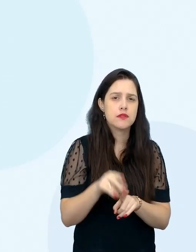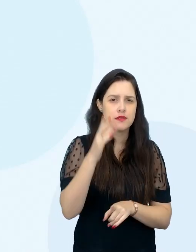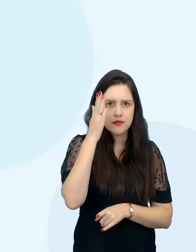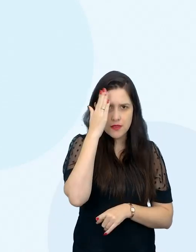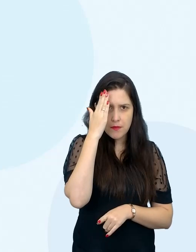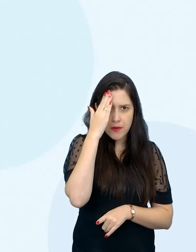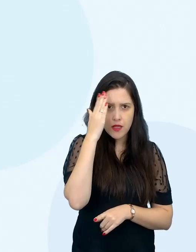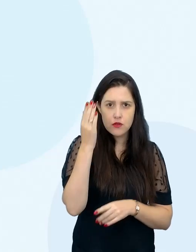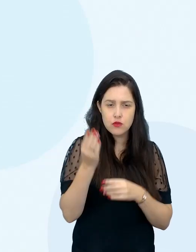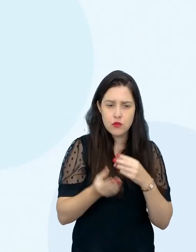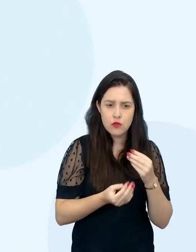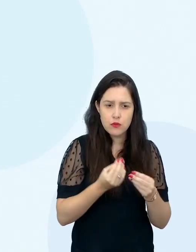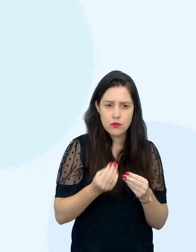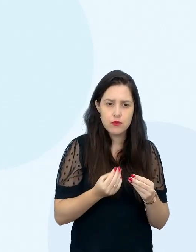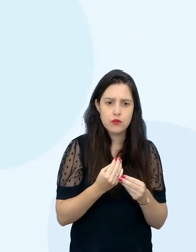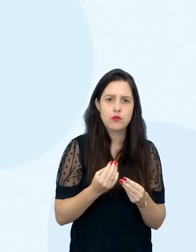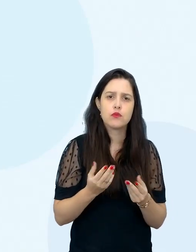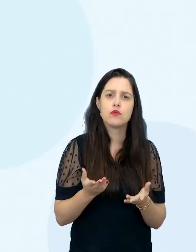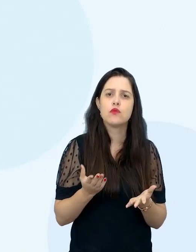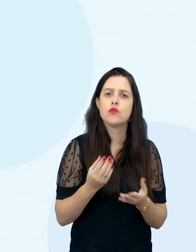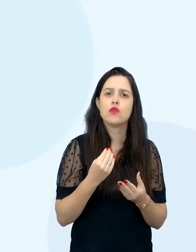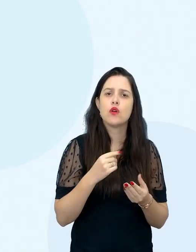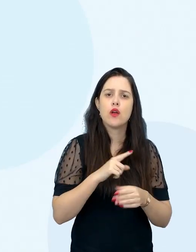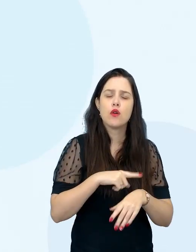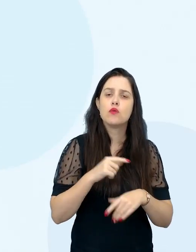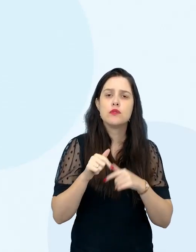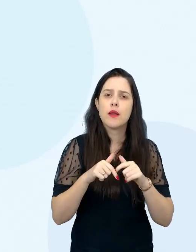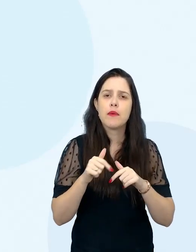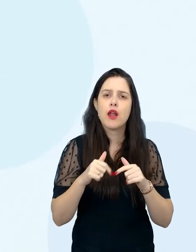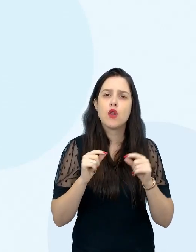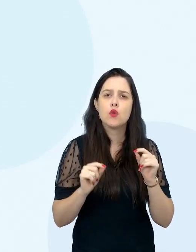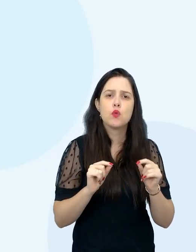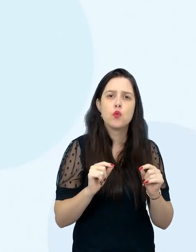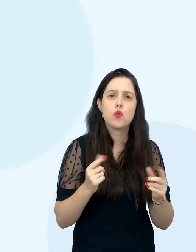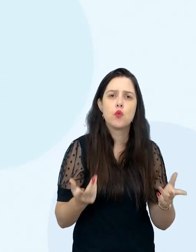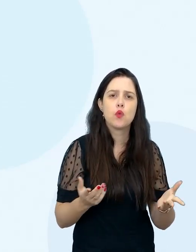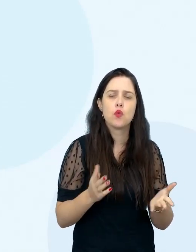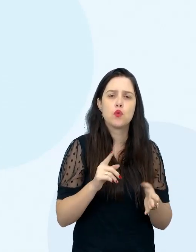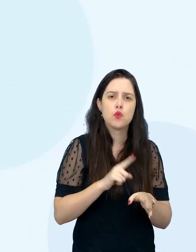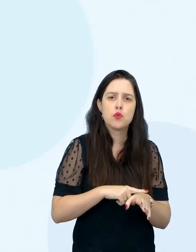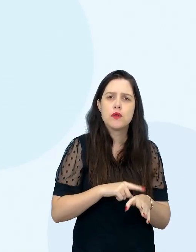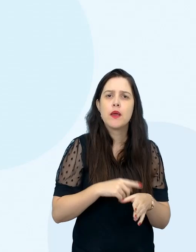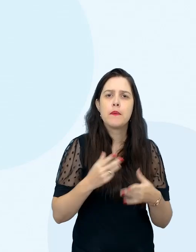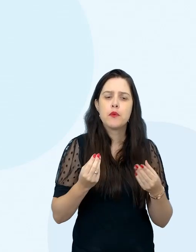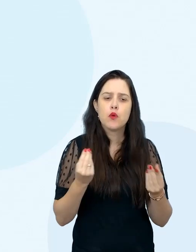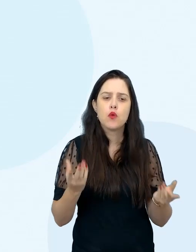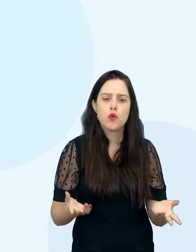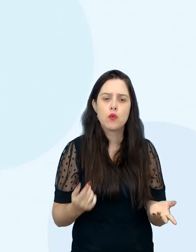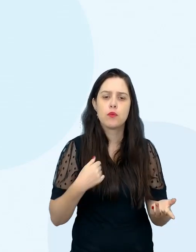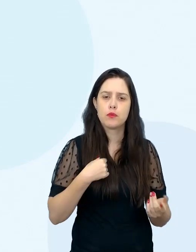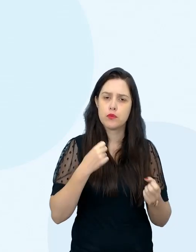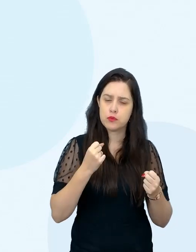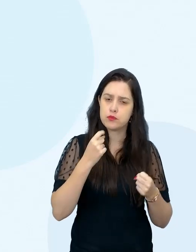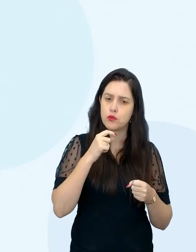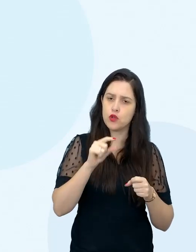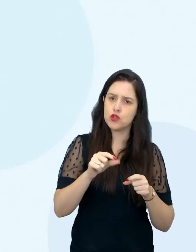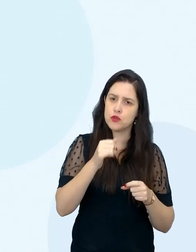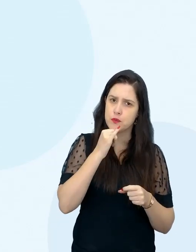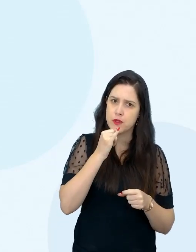recuperação. Então, é importante a gente pensar num tema que a gente quer trabalhar. A gente tem aí o tema geral, que é paisagem. Então, como que a gente pode, por